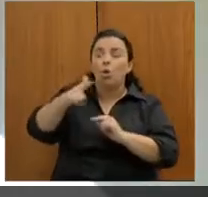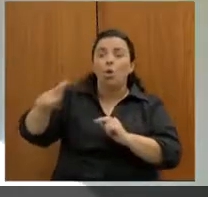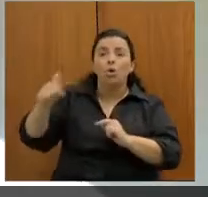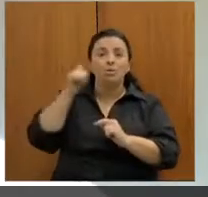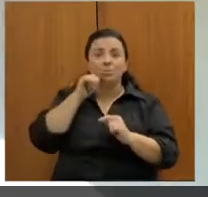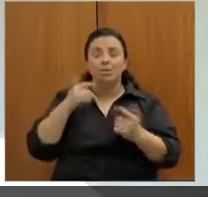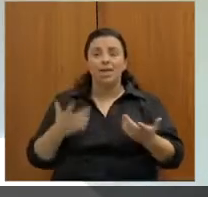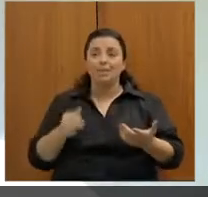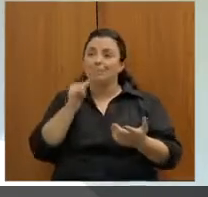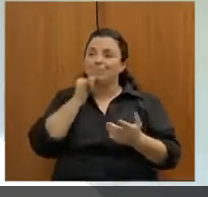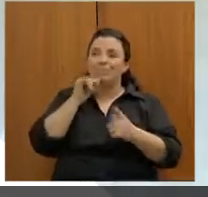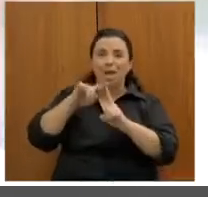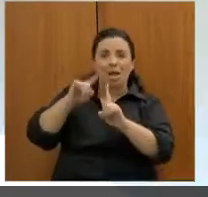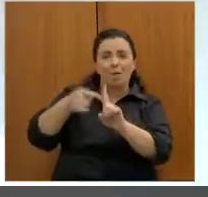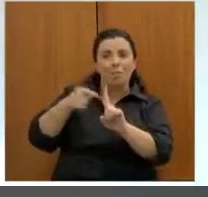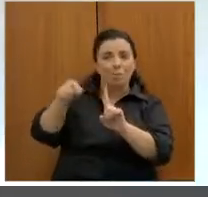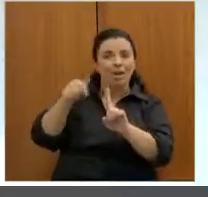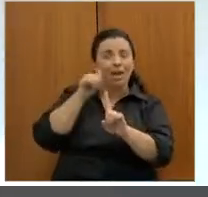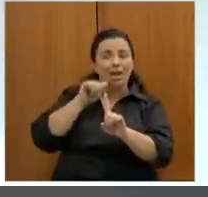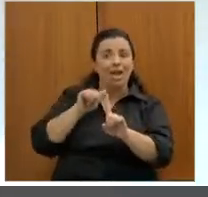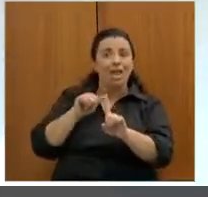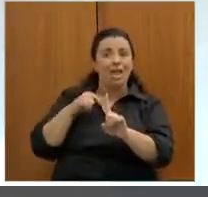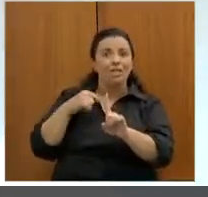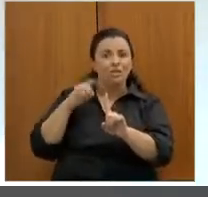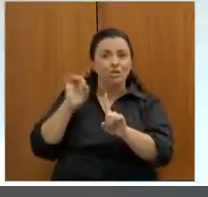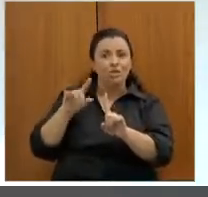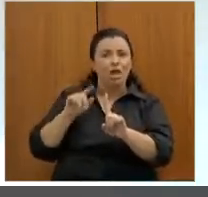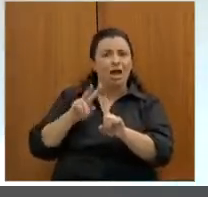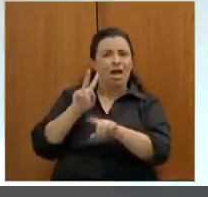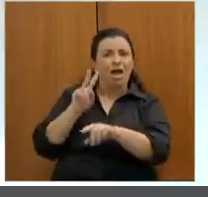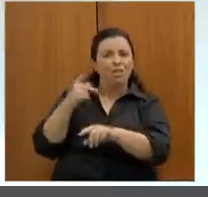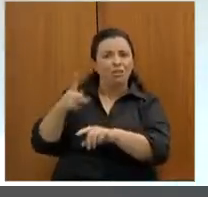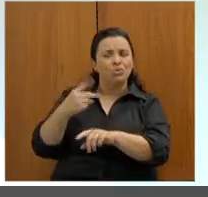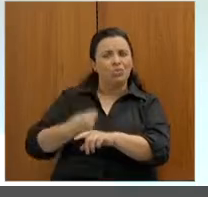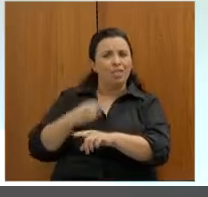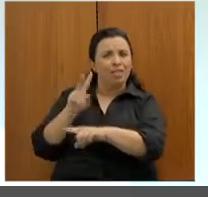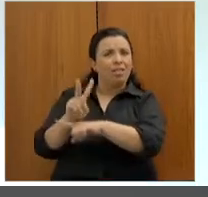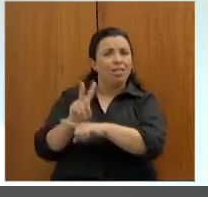a gente não está preservando a nossa vida é a vida que virar a